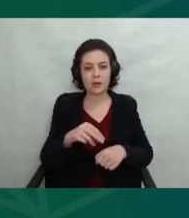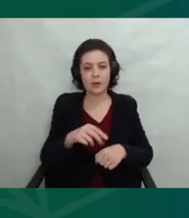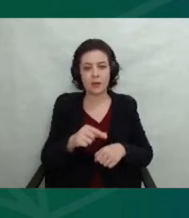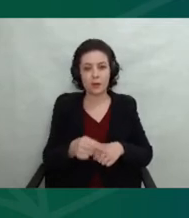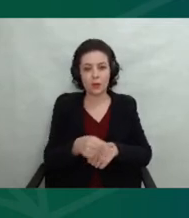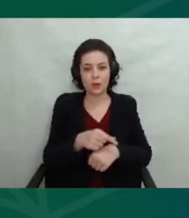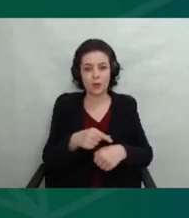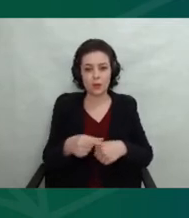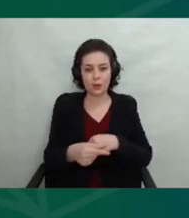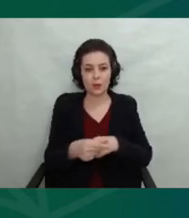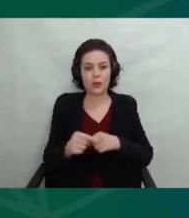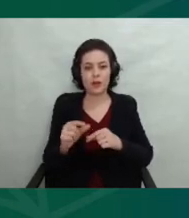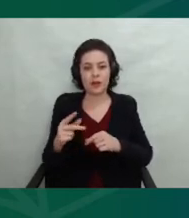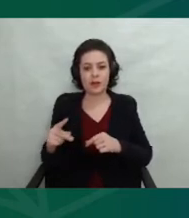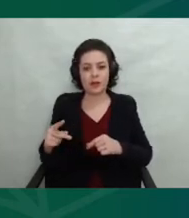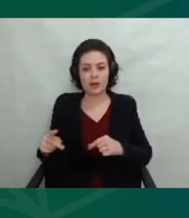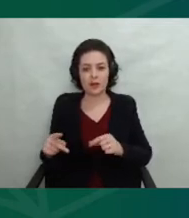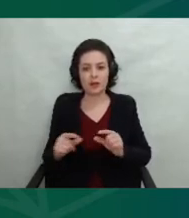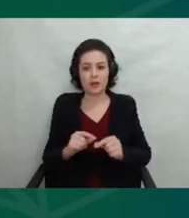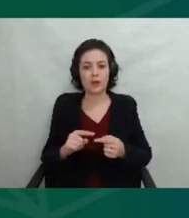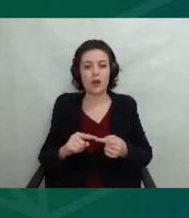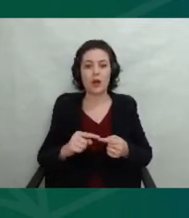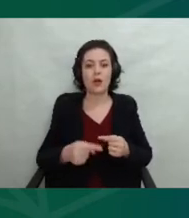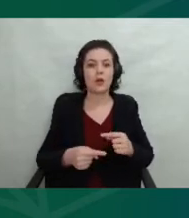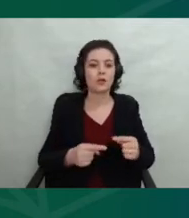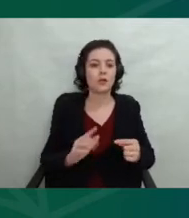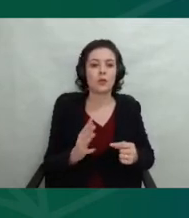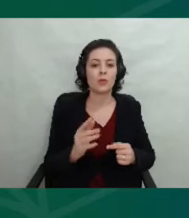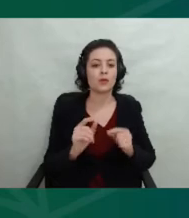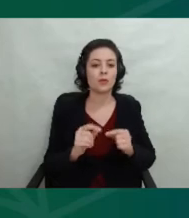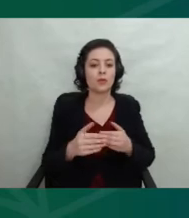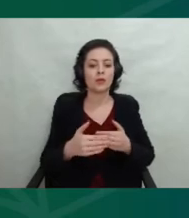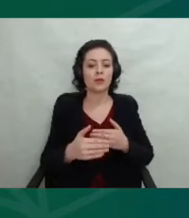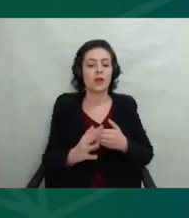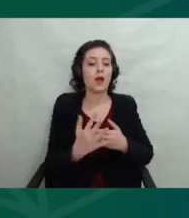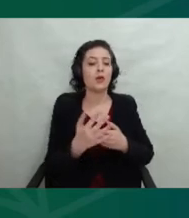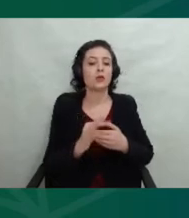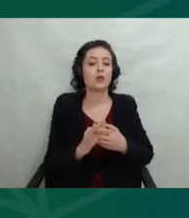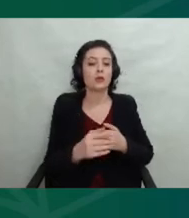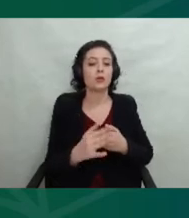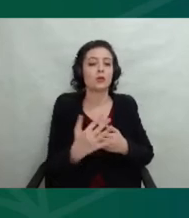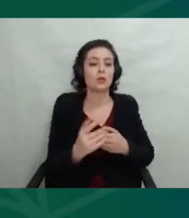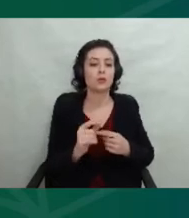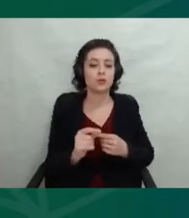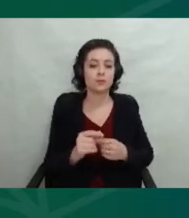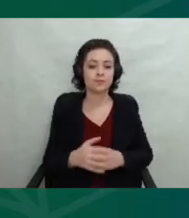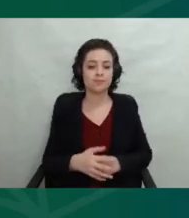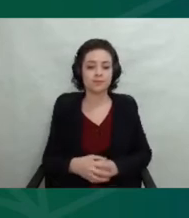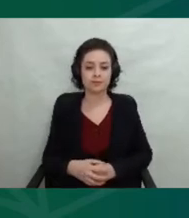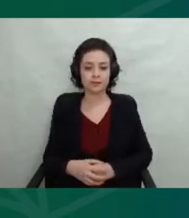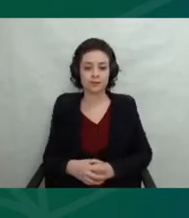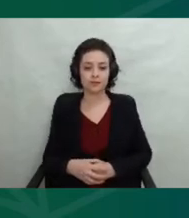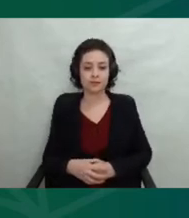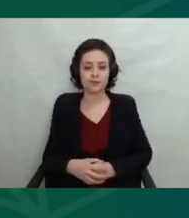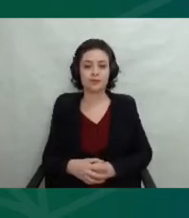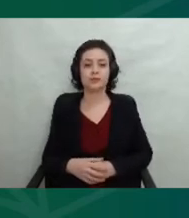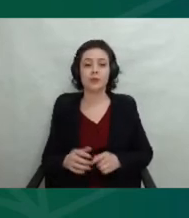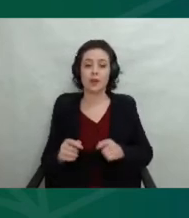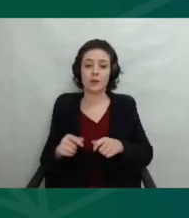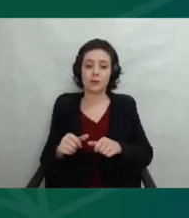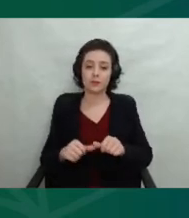as consequências, as possíveis consequências dessas alterações? Tanto a infertilidade do